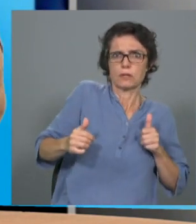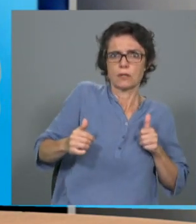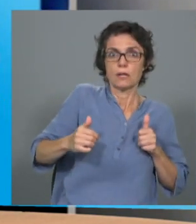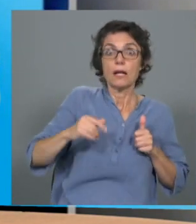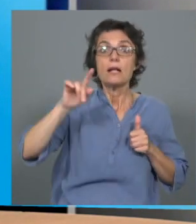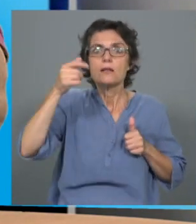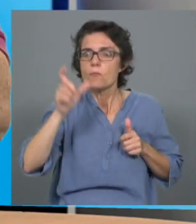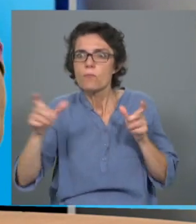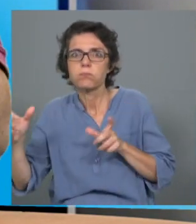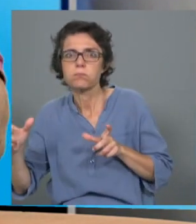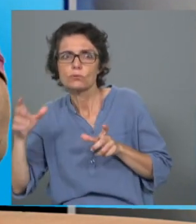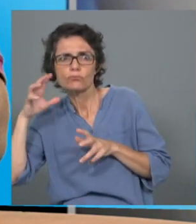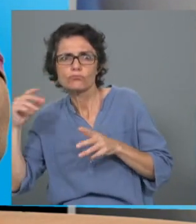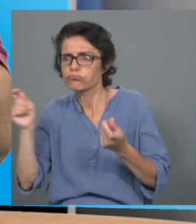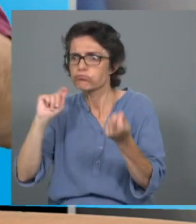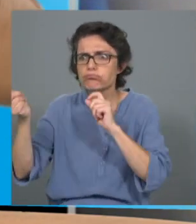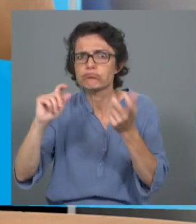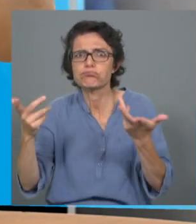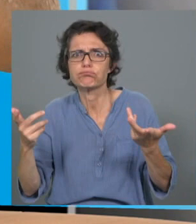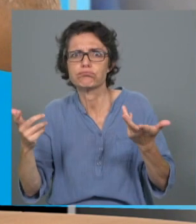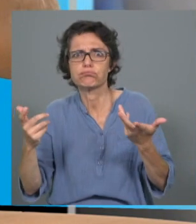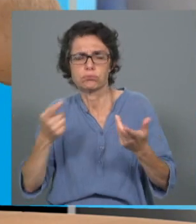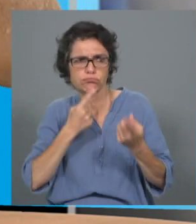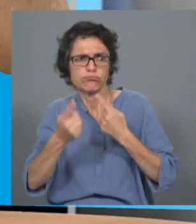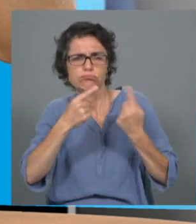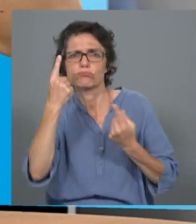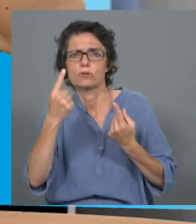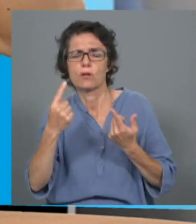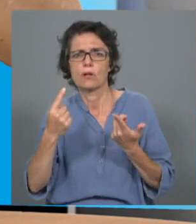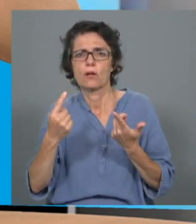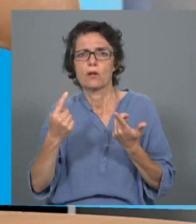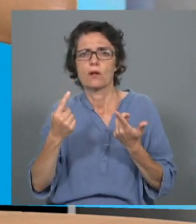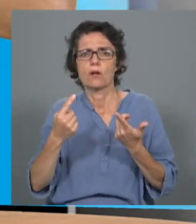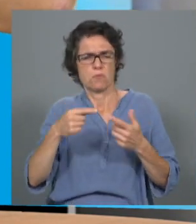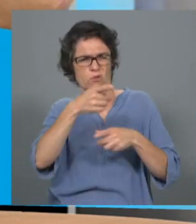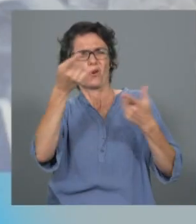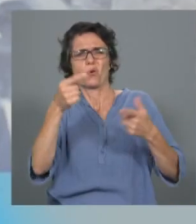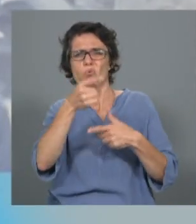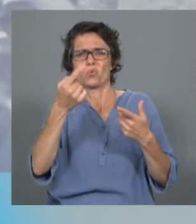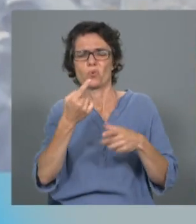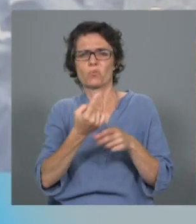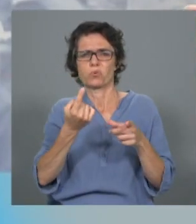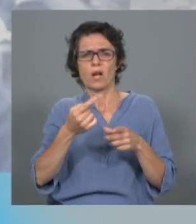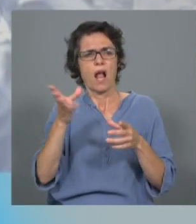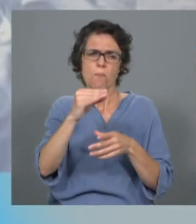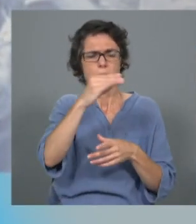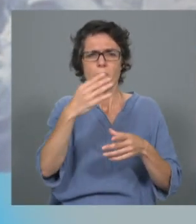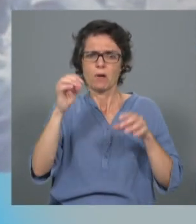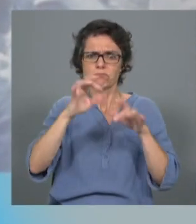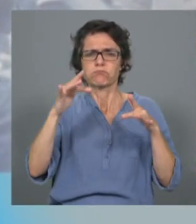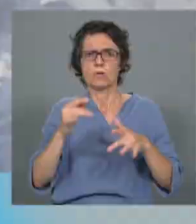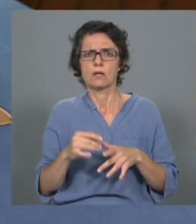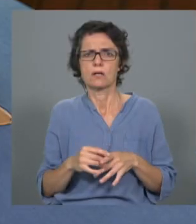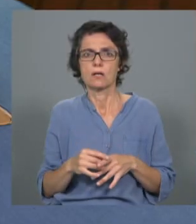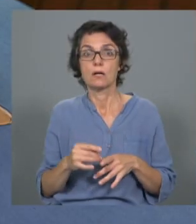têm toda esta discursata, digamos assim, de reivindicação, mas afinal, porque é que não fazes mais milagres?